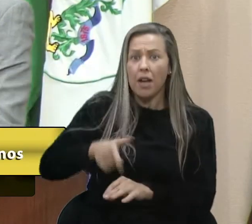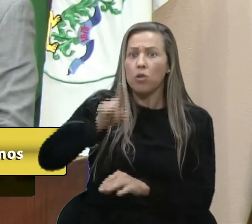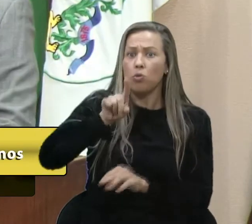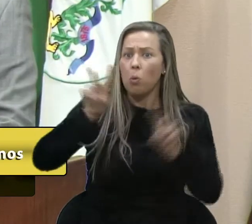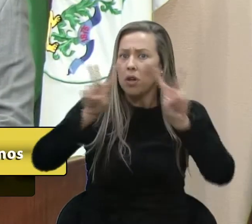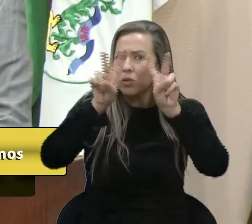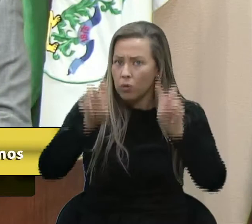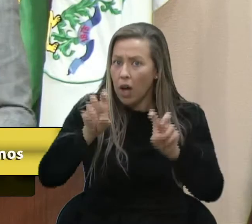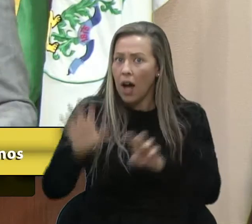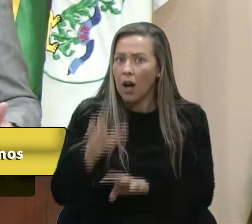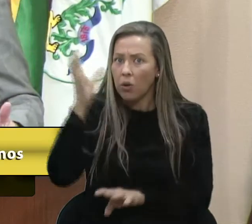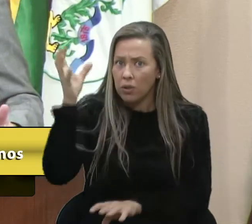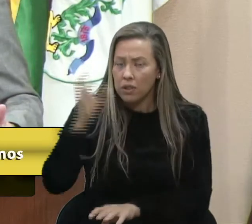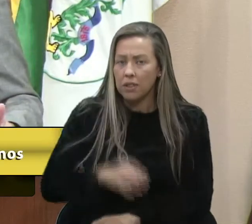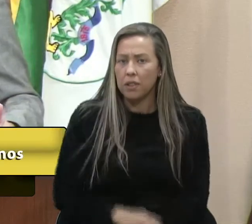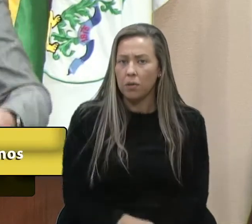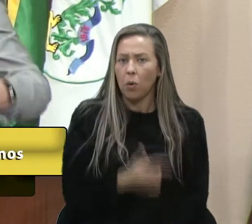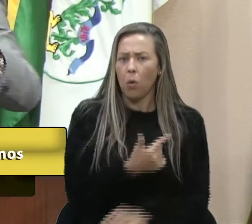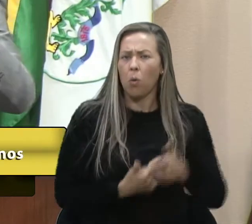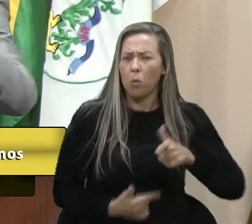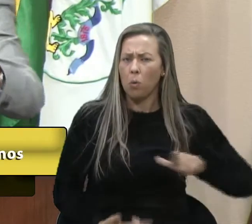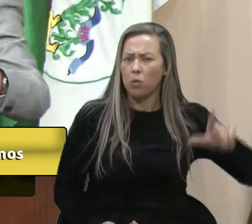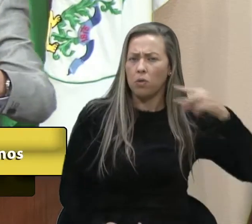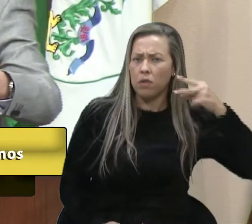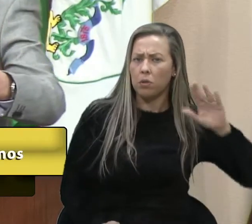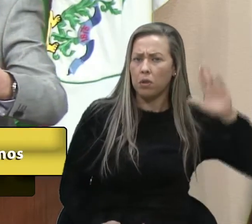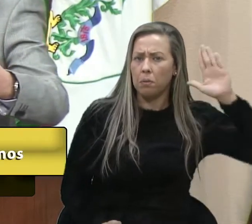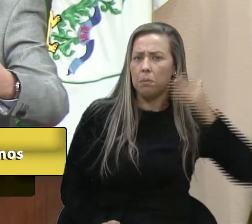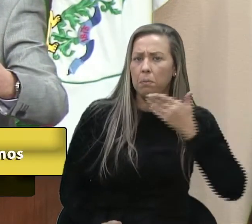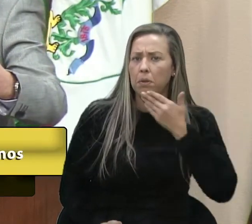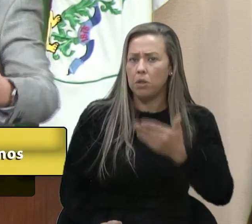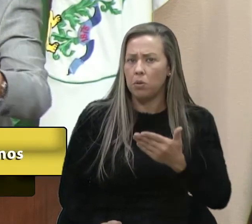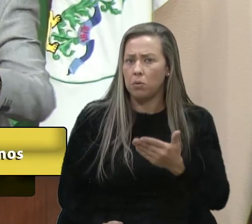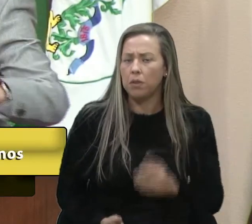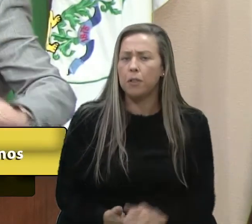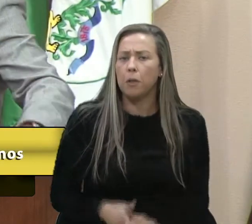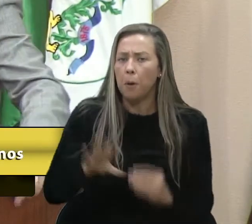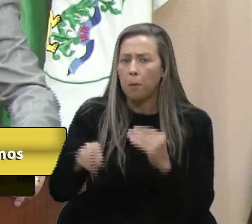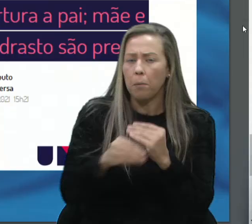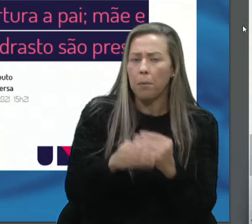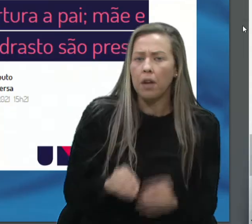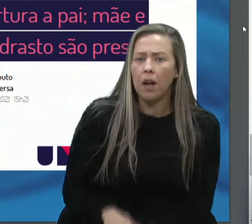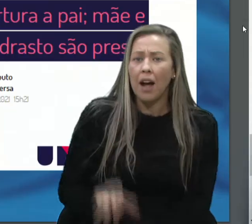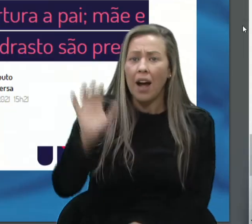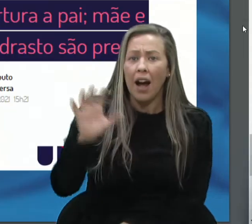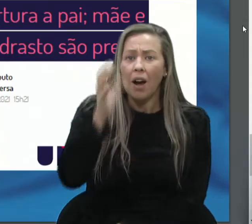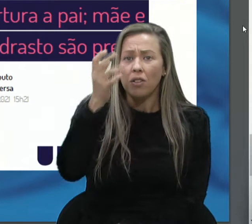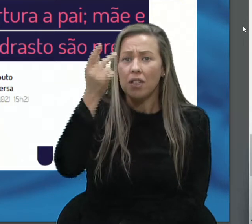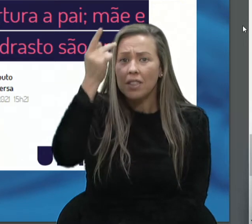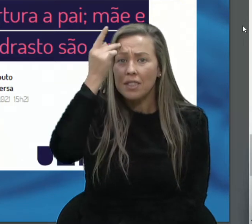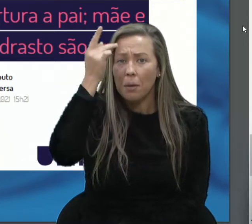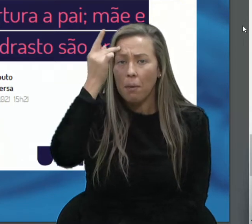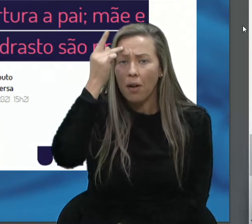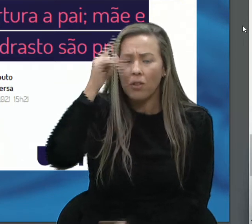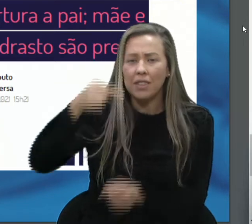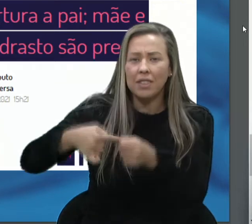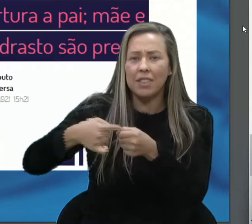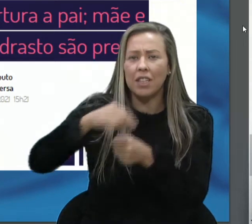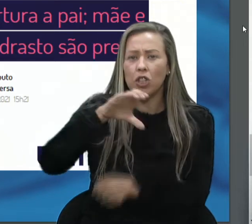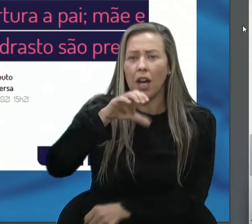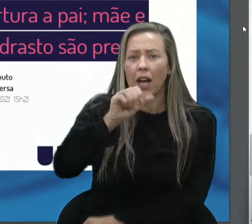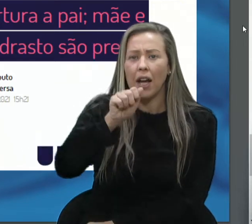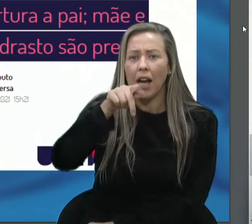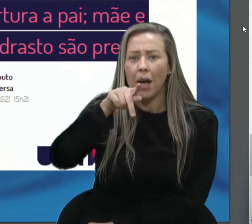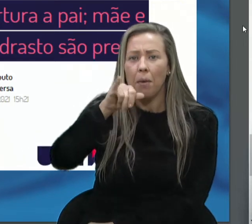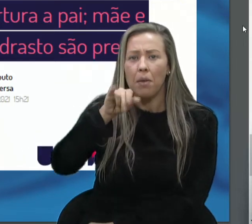tela é a situação que aconteceu em São Paulo, em Capivari, de um menino